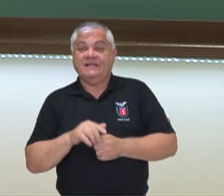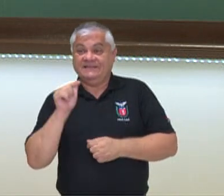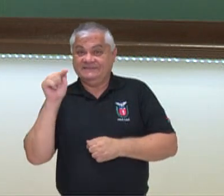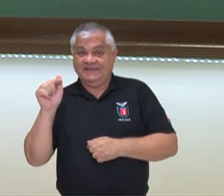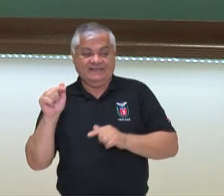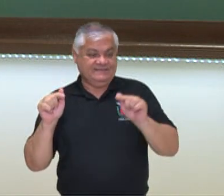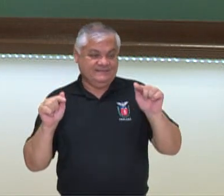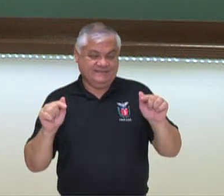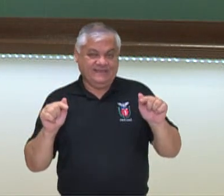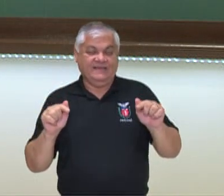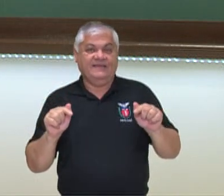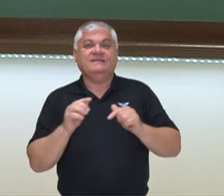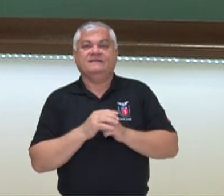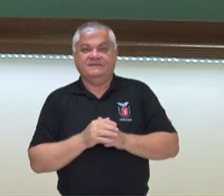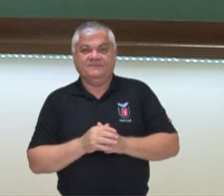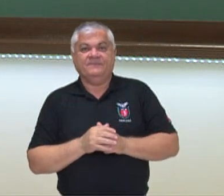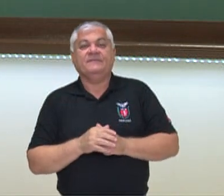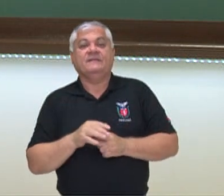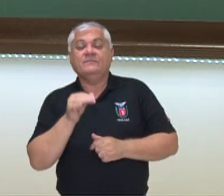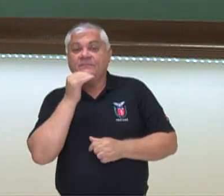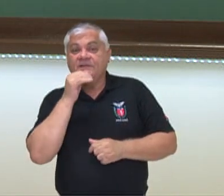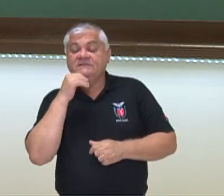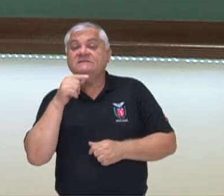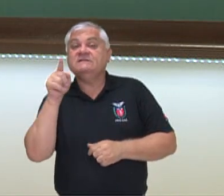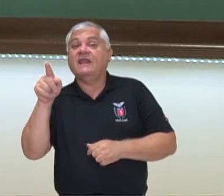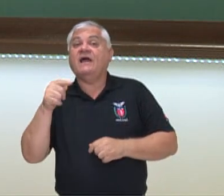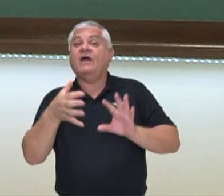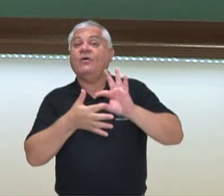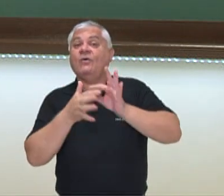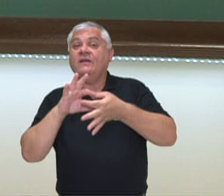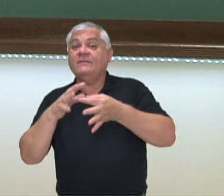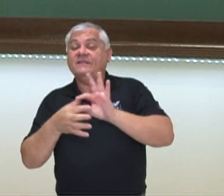jogadores. Na modalidade 7, que é a disputada